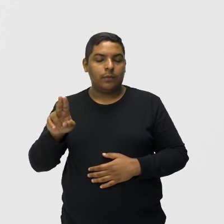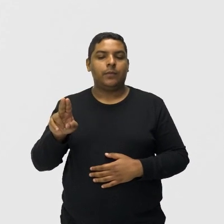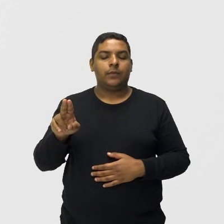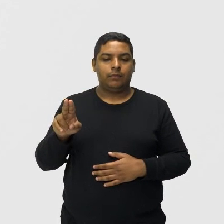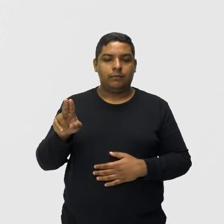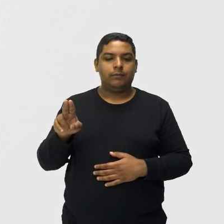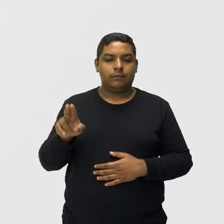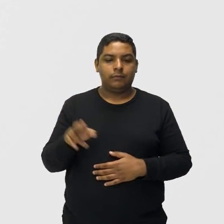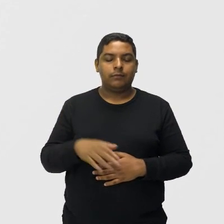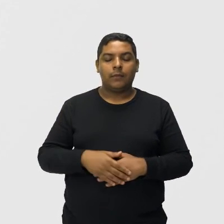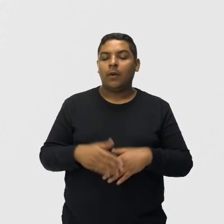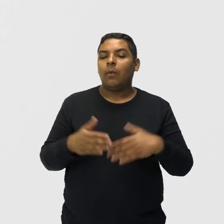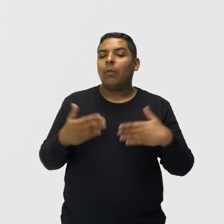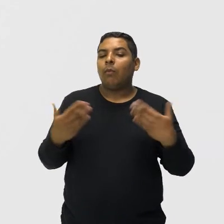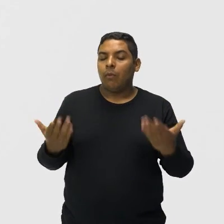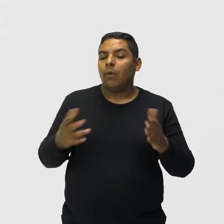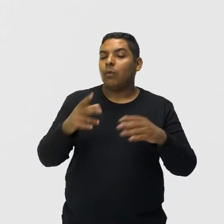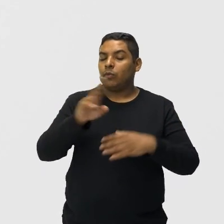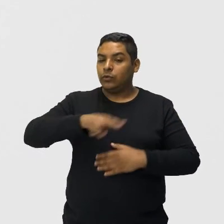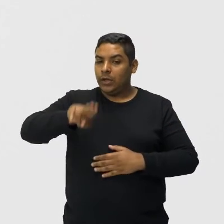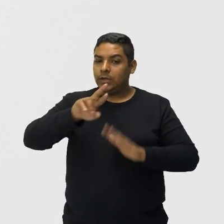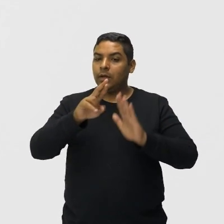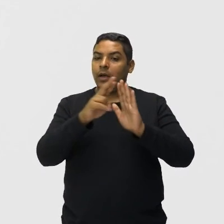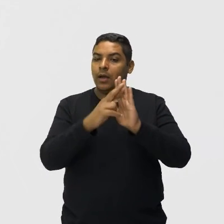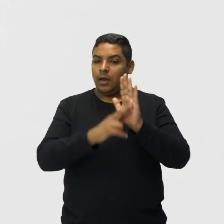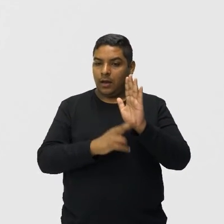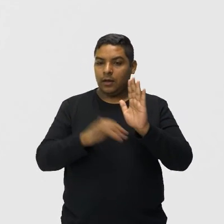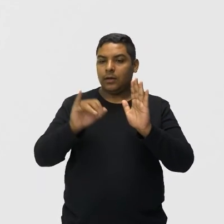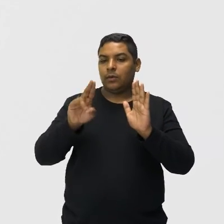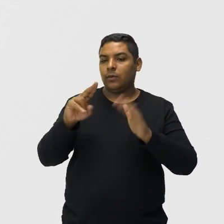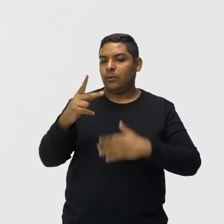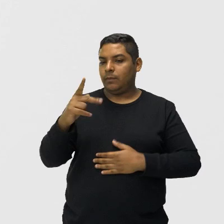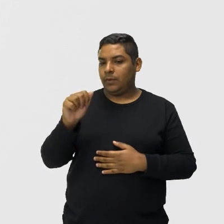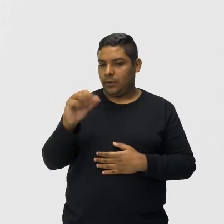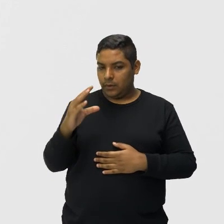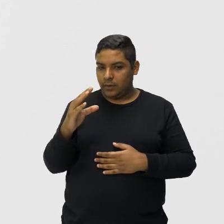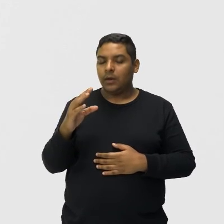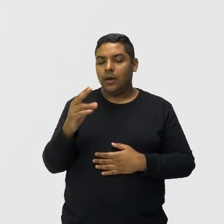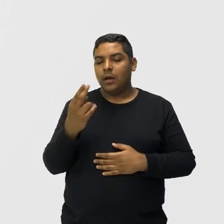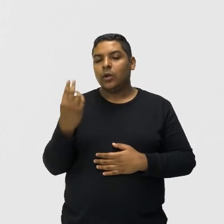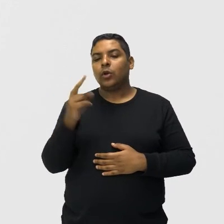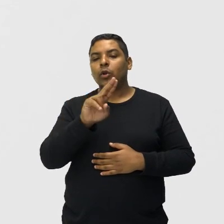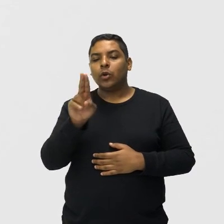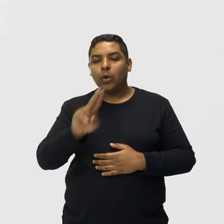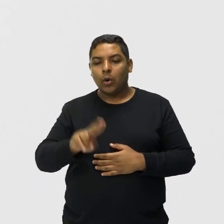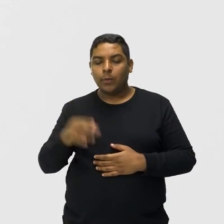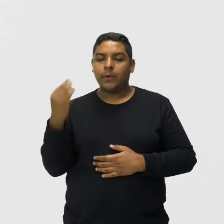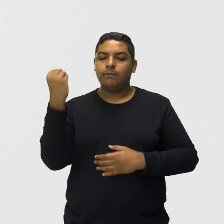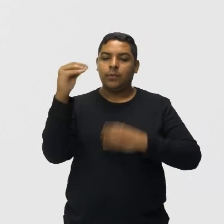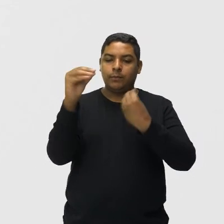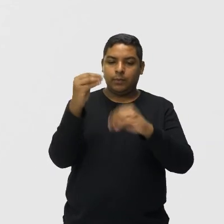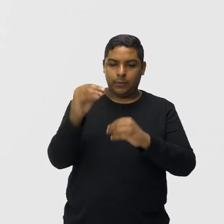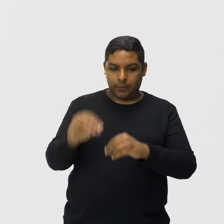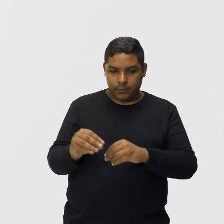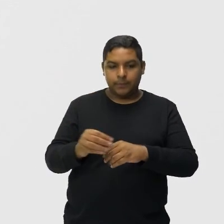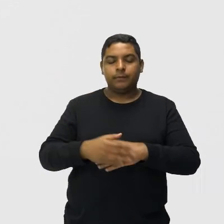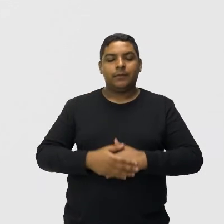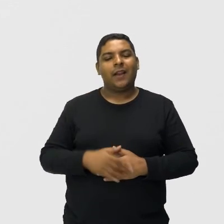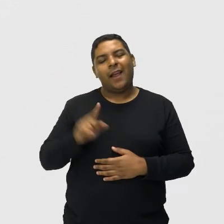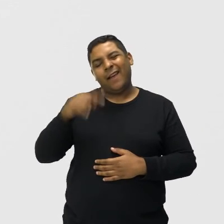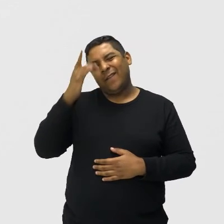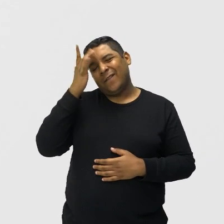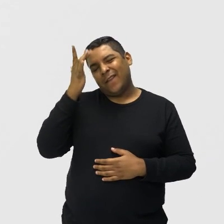tá? Para utilizar as regrinhas da IUPAC para nomear esse composto bem fácil, as duas questões